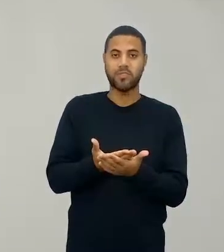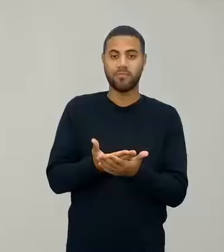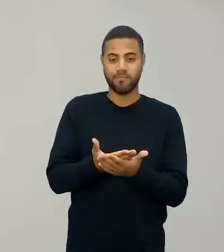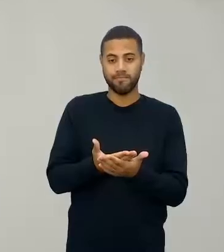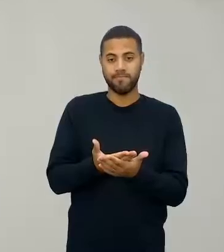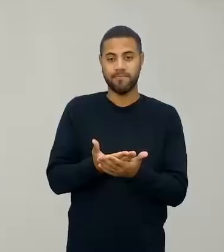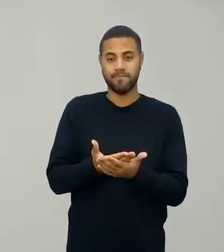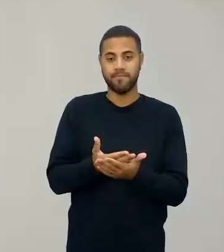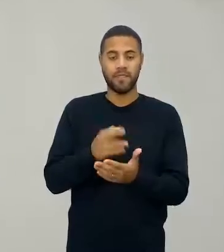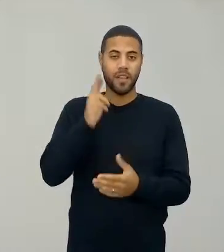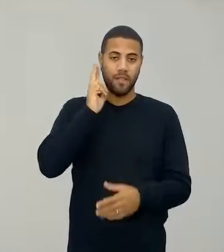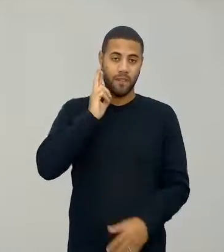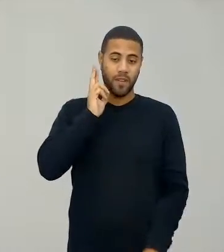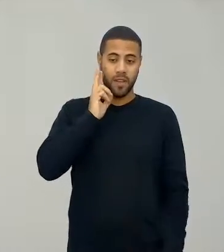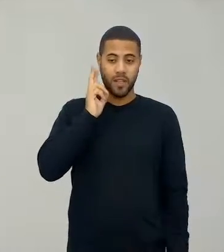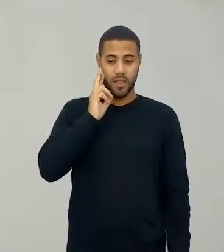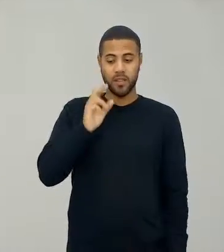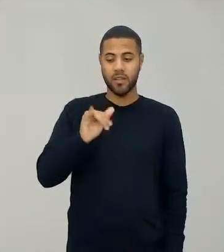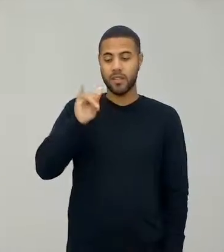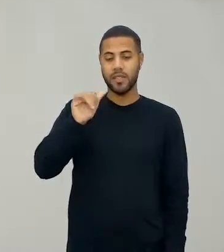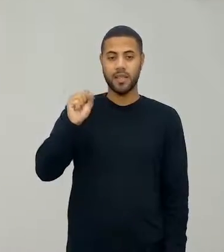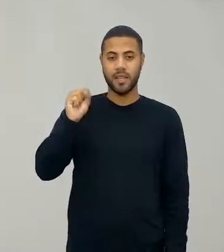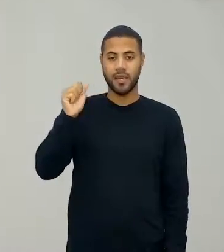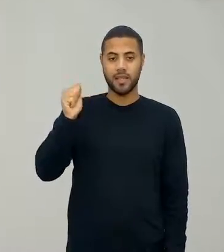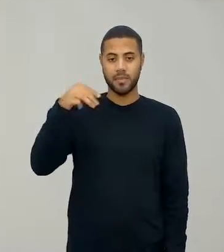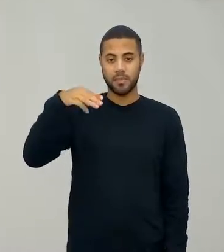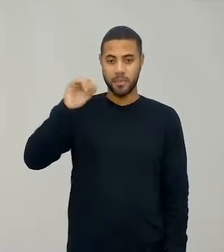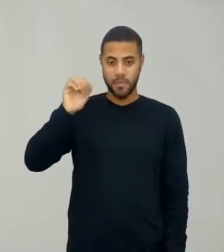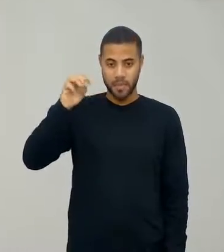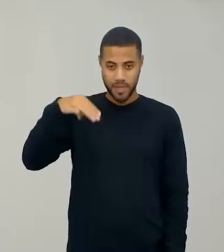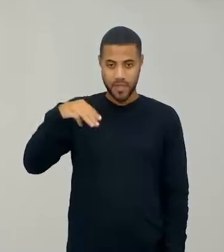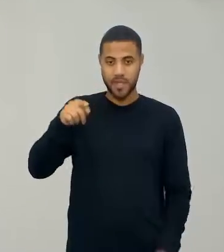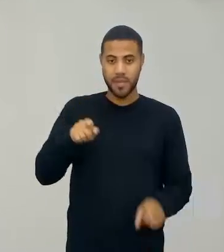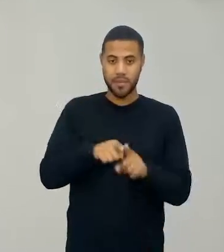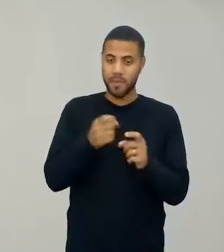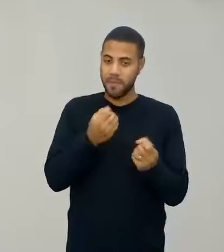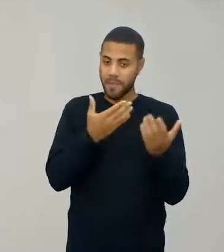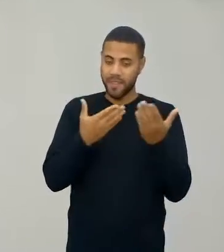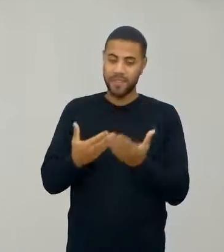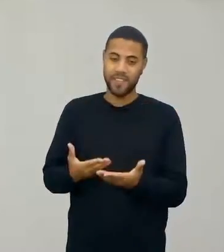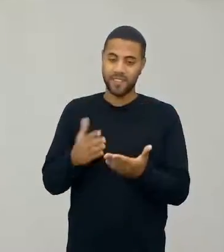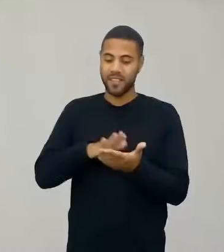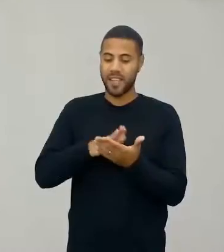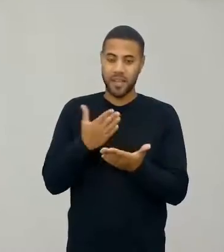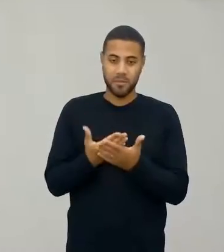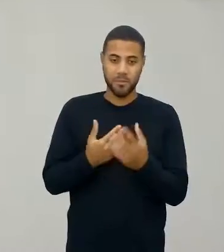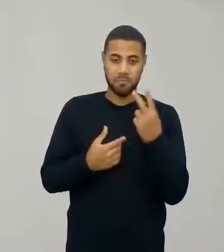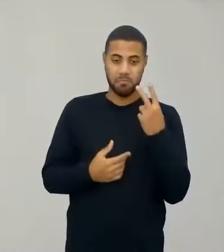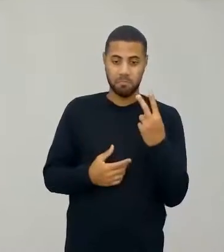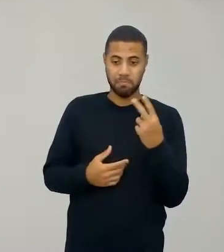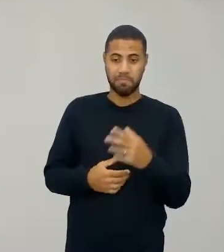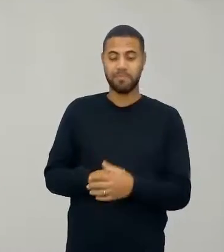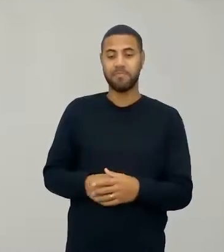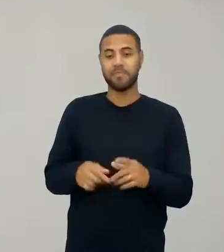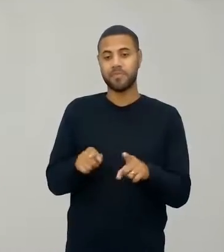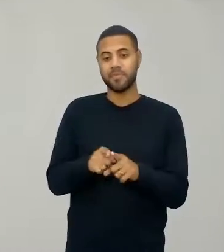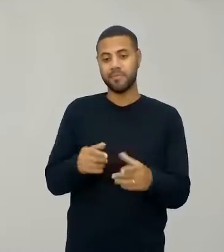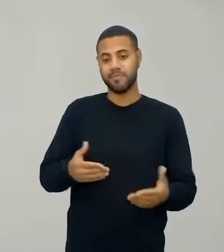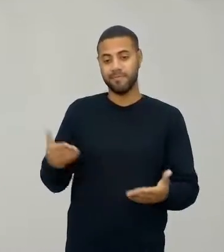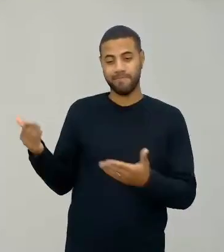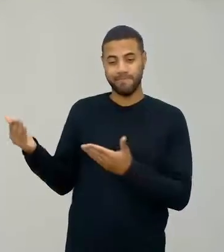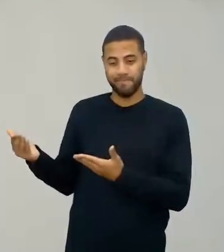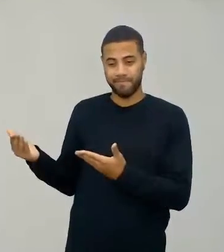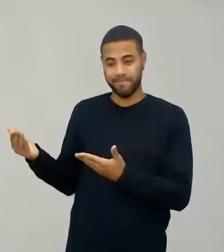Libras, tá? O Rafael e a Yasmin, sejam muito bem-vindos. E apresentando aqui comigo, tem